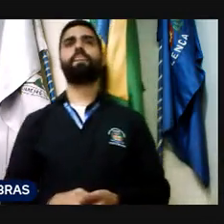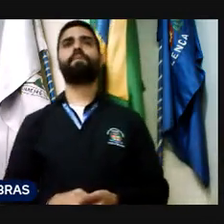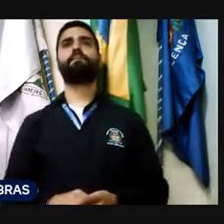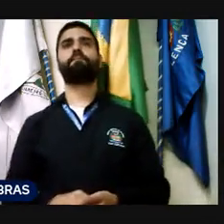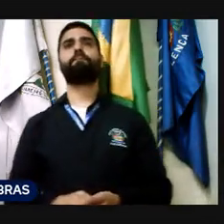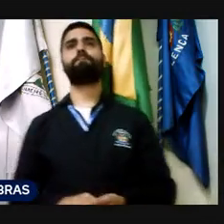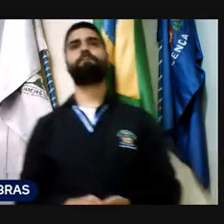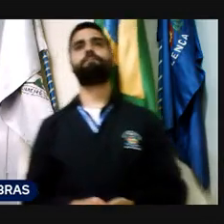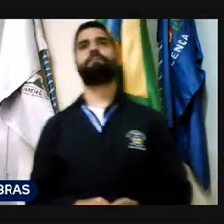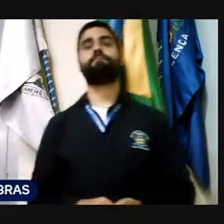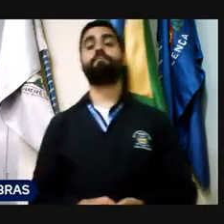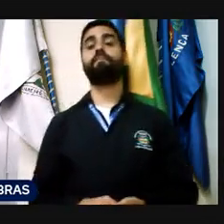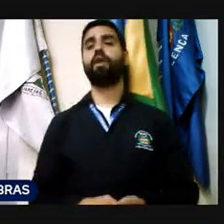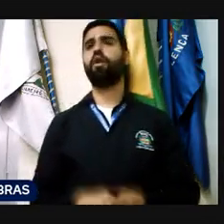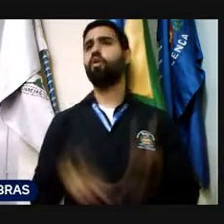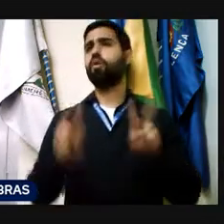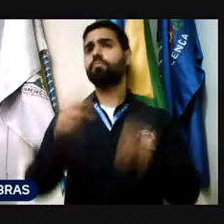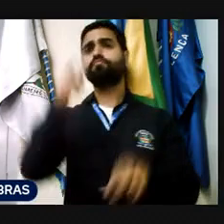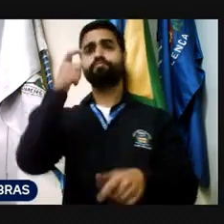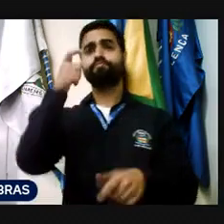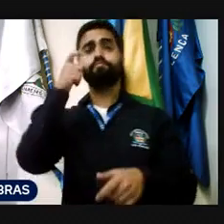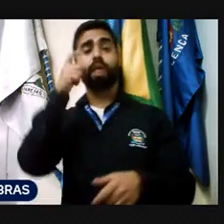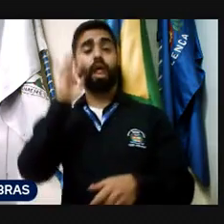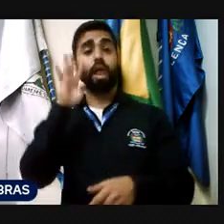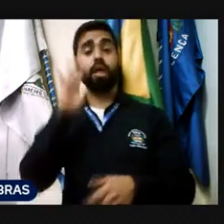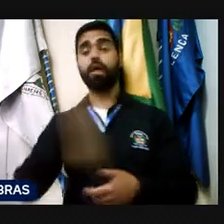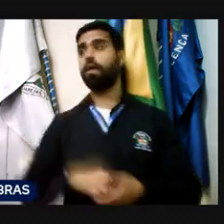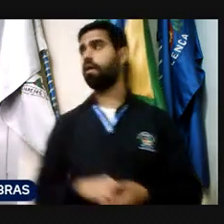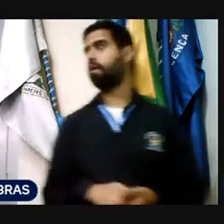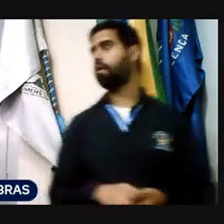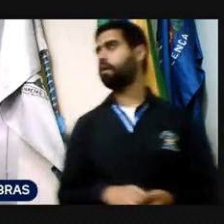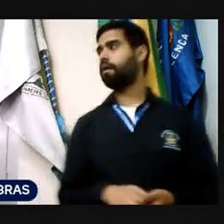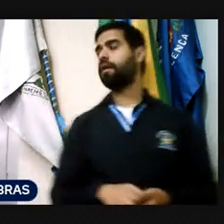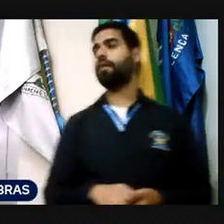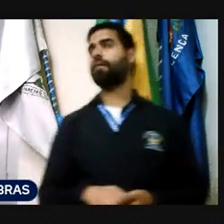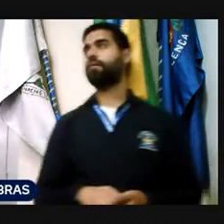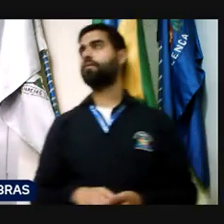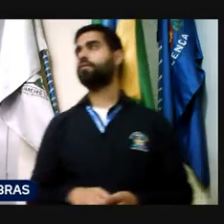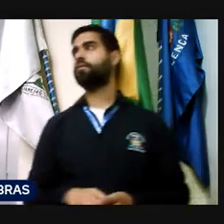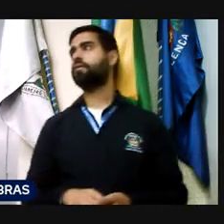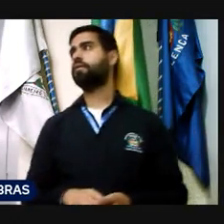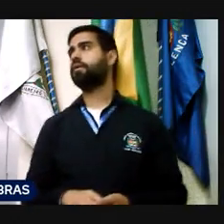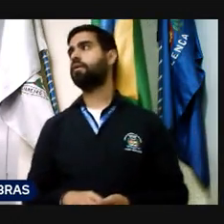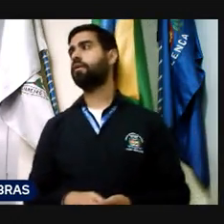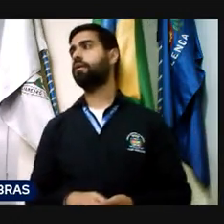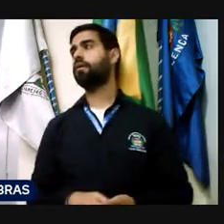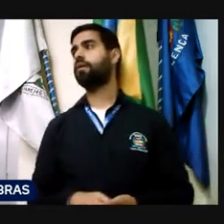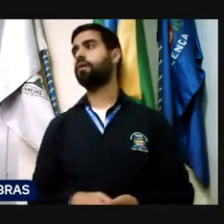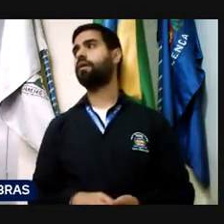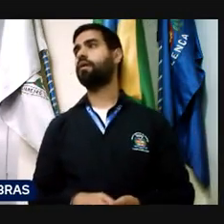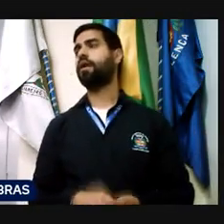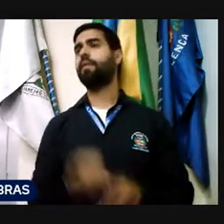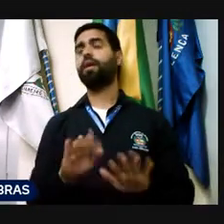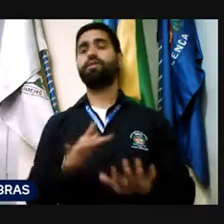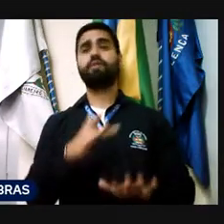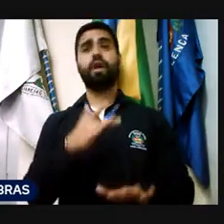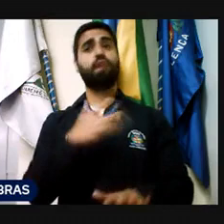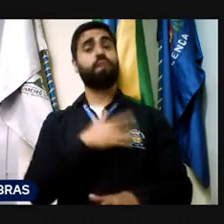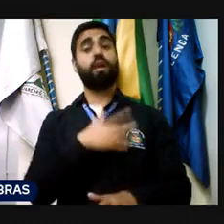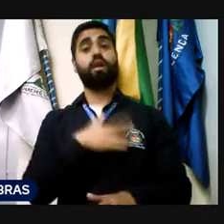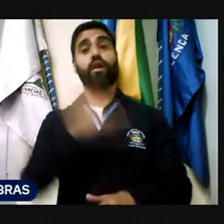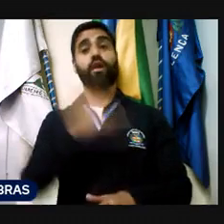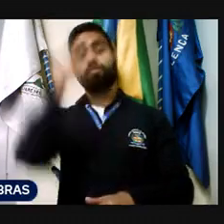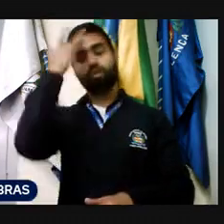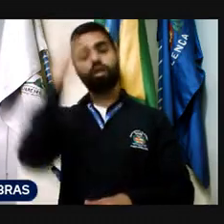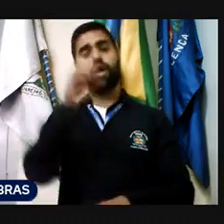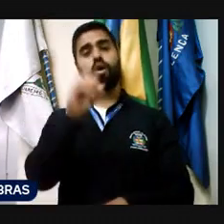interessante, que foi dito por ambos. Uma pena que a 7ª subseção de Valença da OAB não